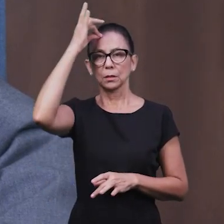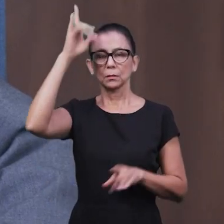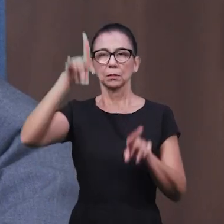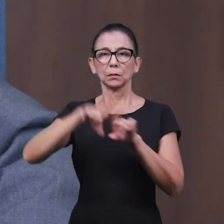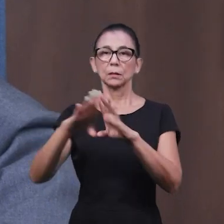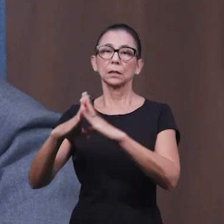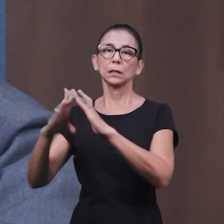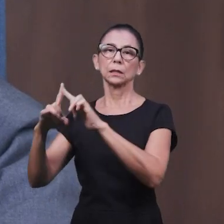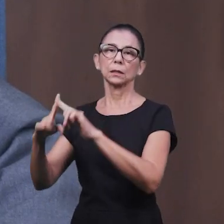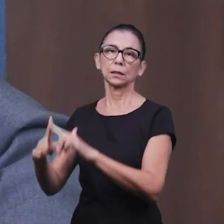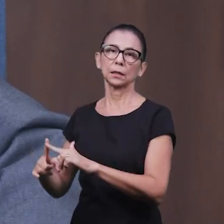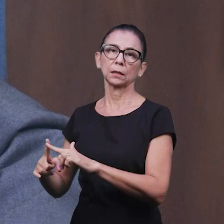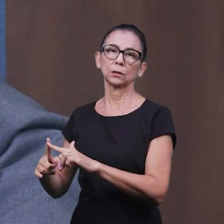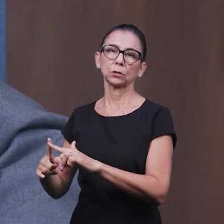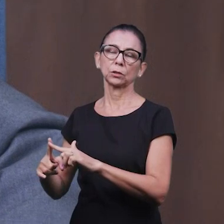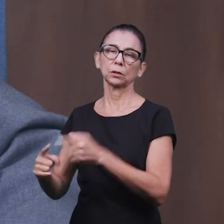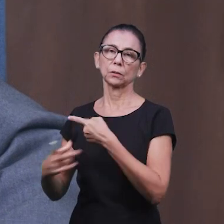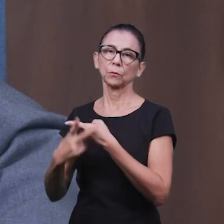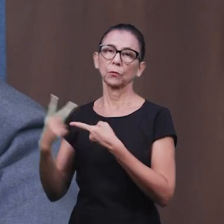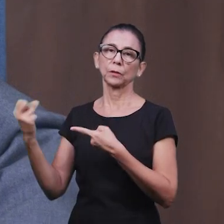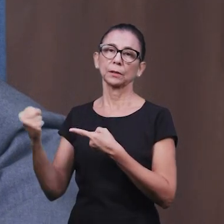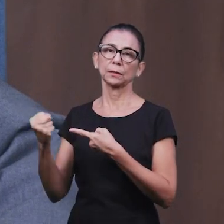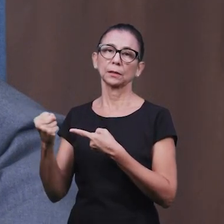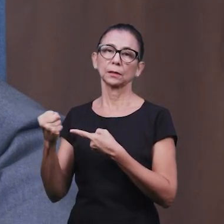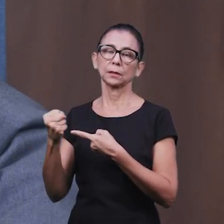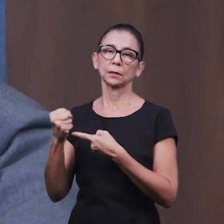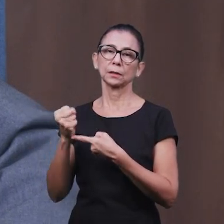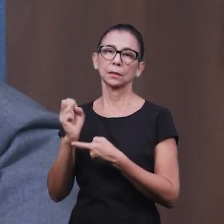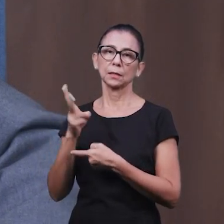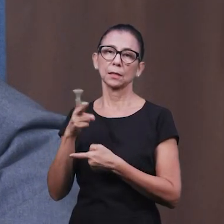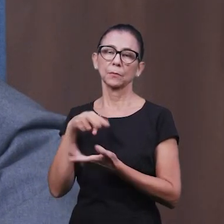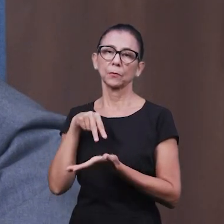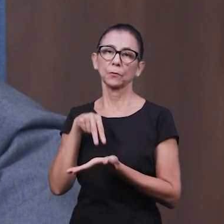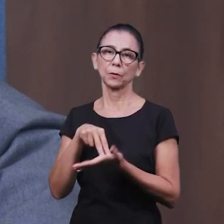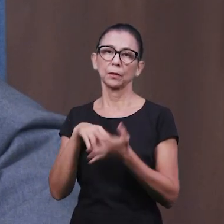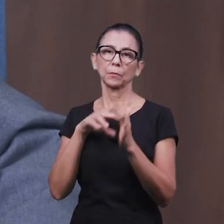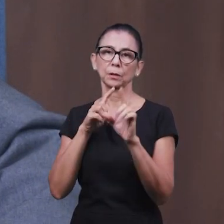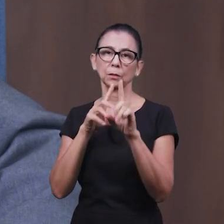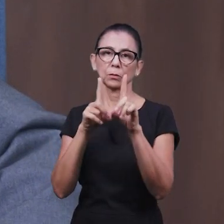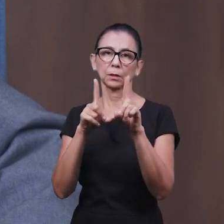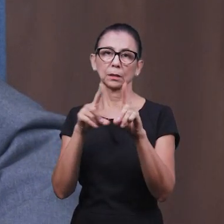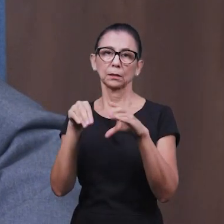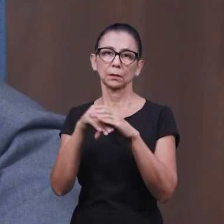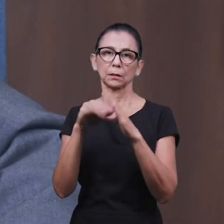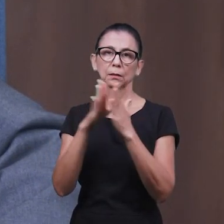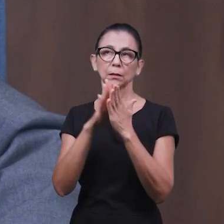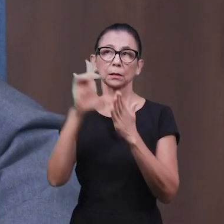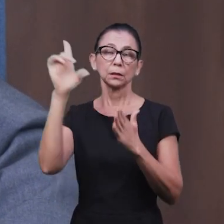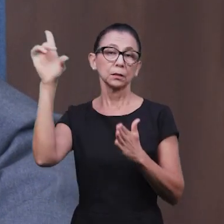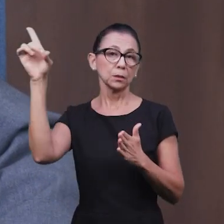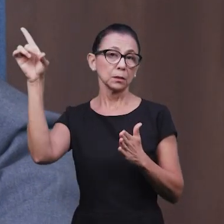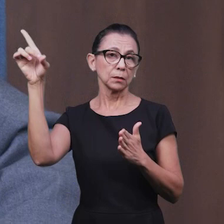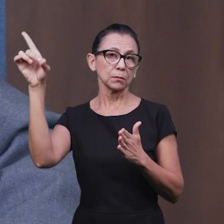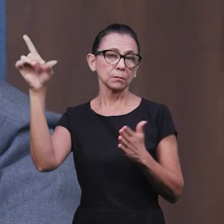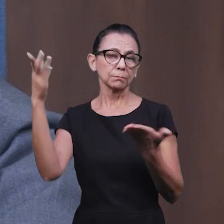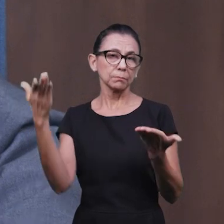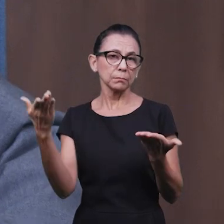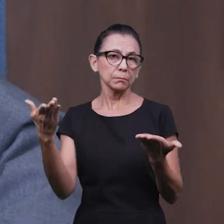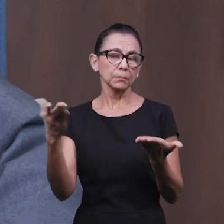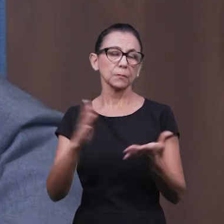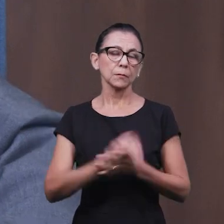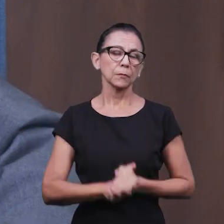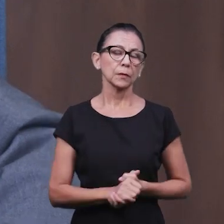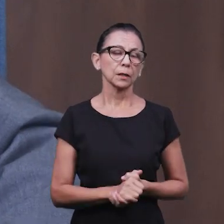Igreja e venceremos firmados na doutrina revelada na Palavra de Deus. O momento